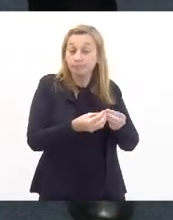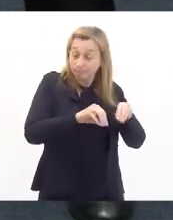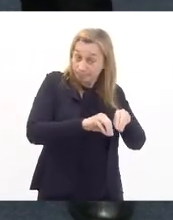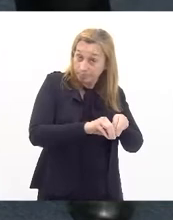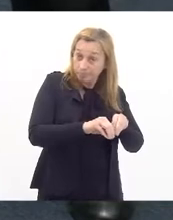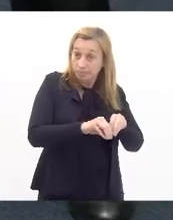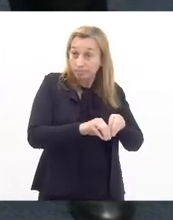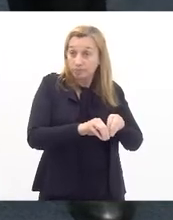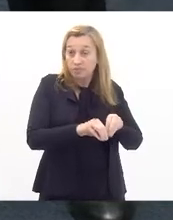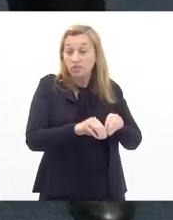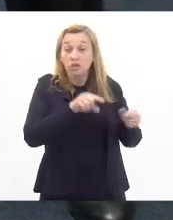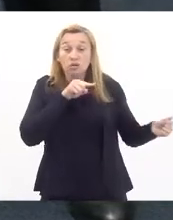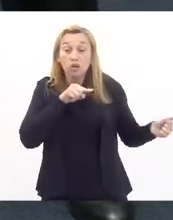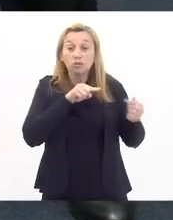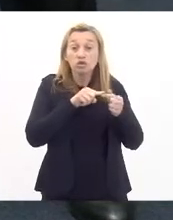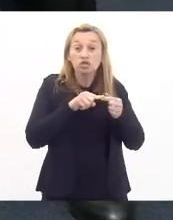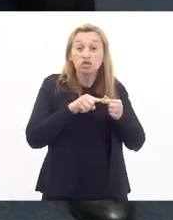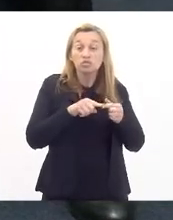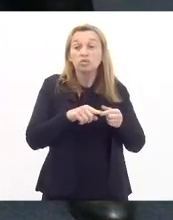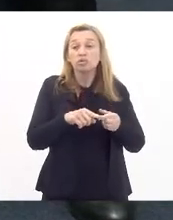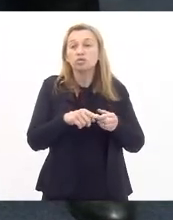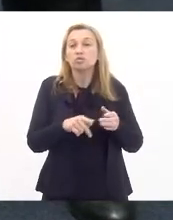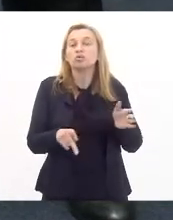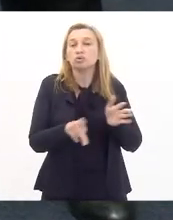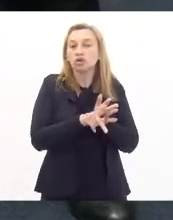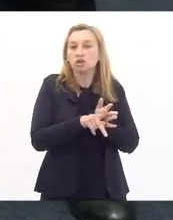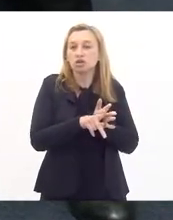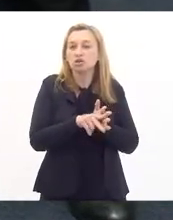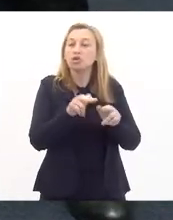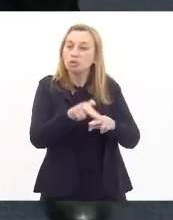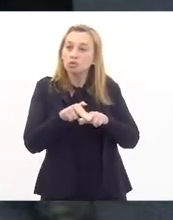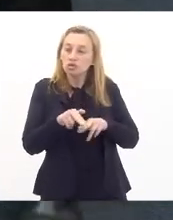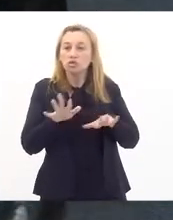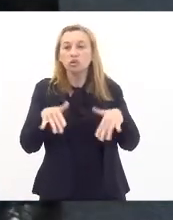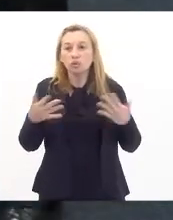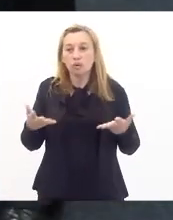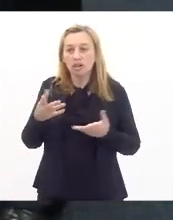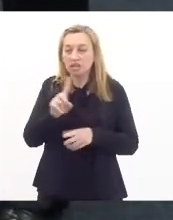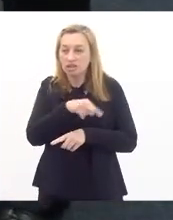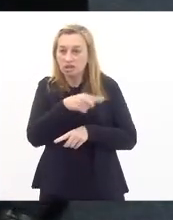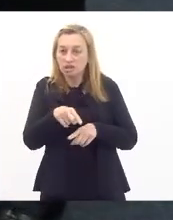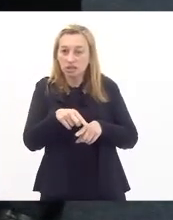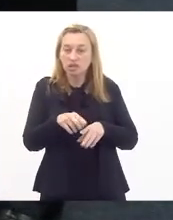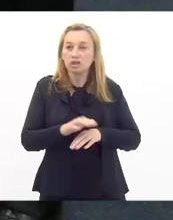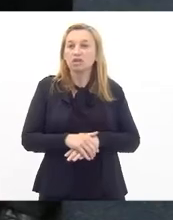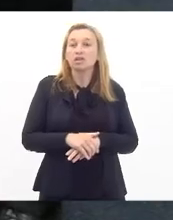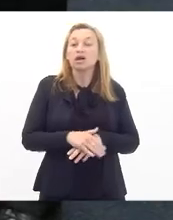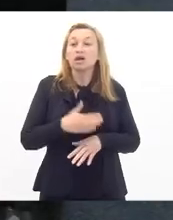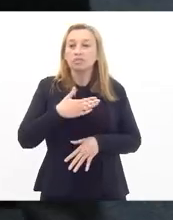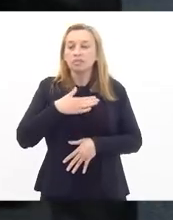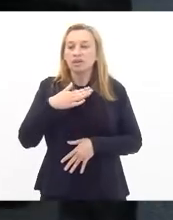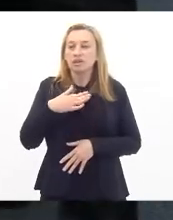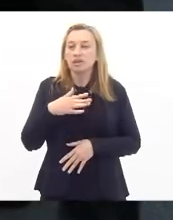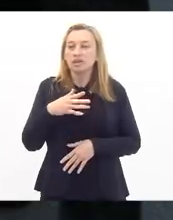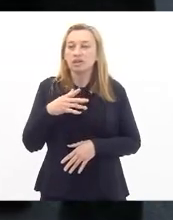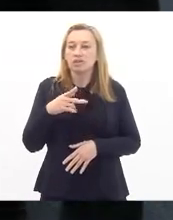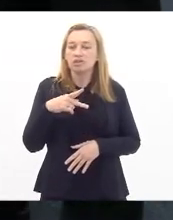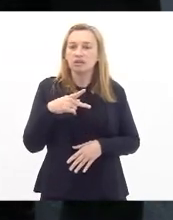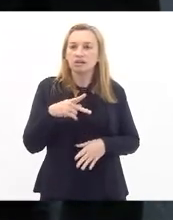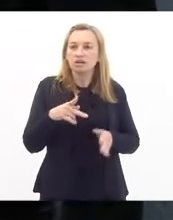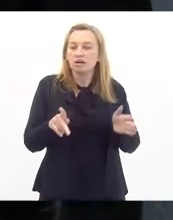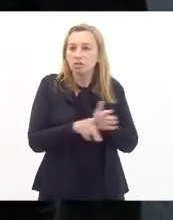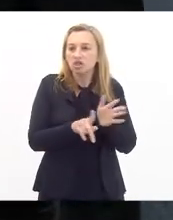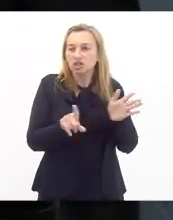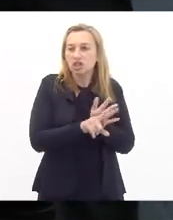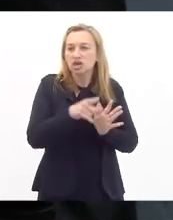prejudicando os objetivos do projeto razão pela qual a GG e suposto meu parecer ao projeto de lei